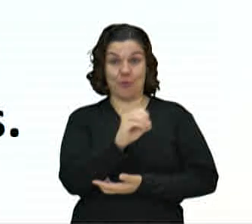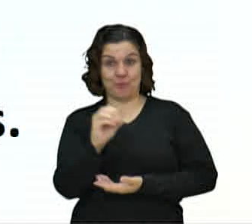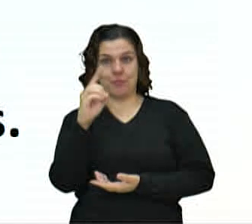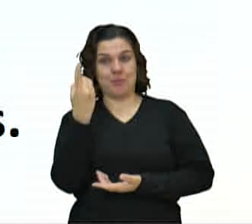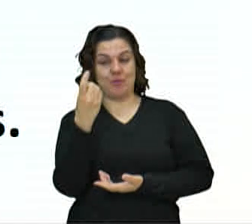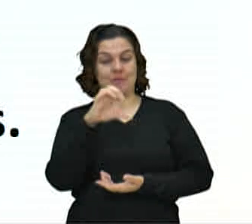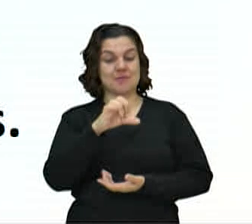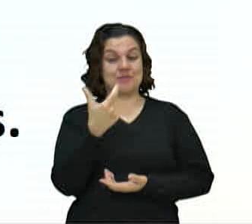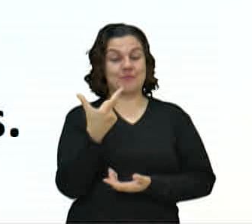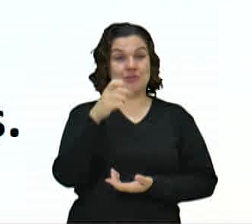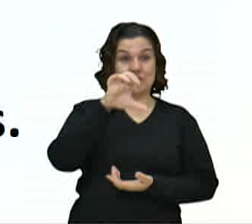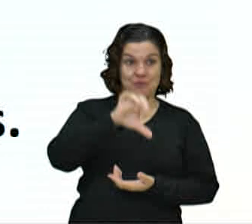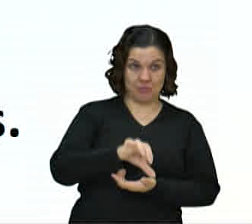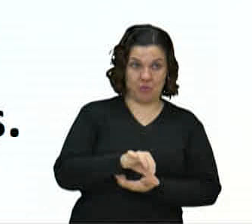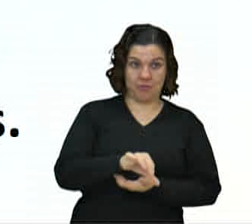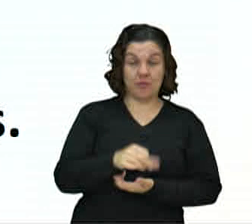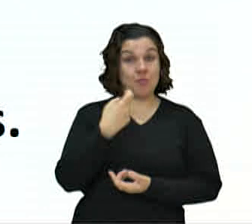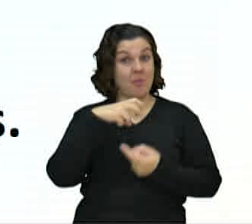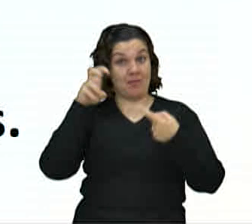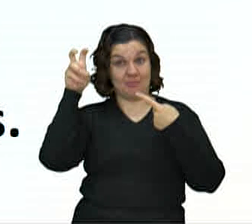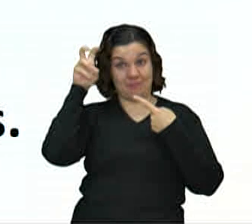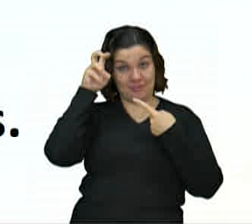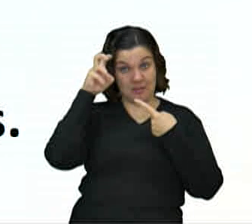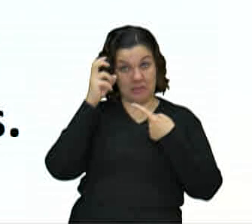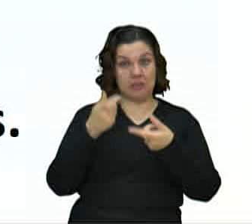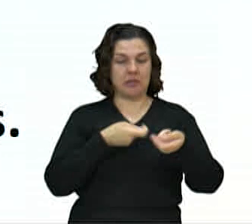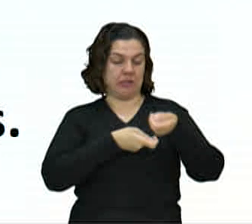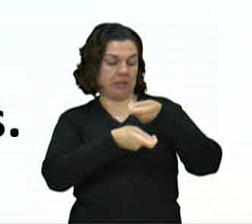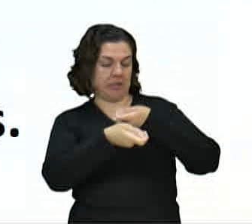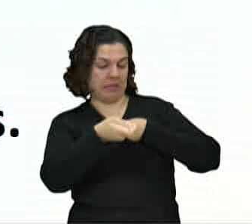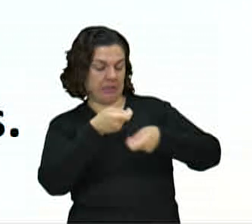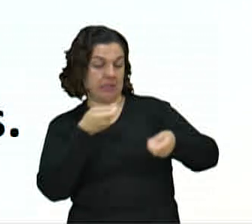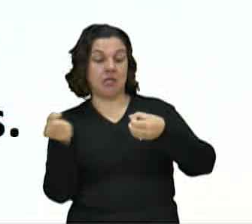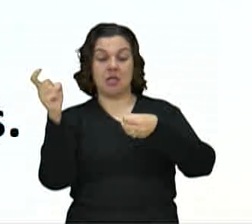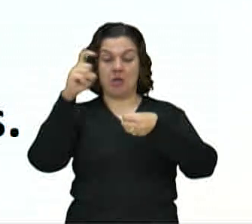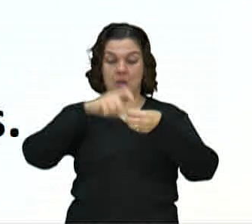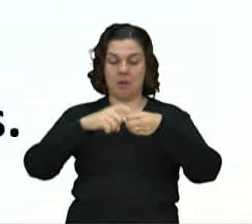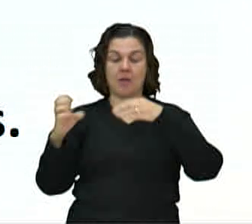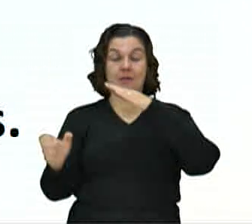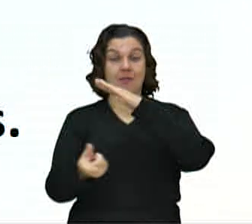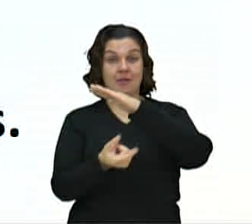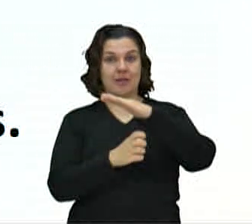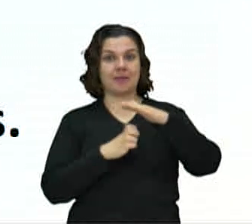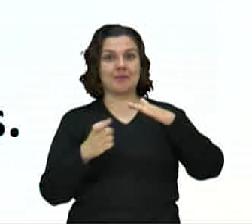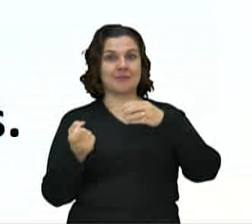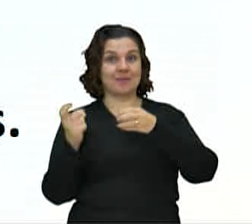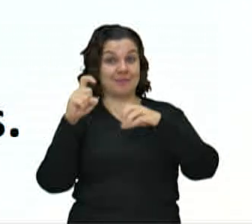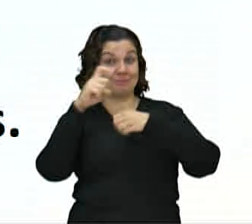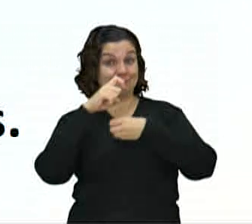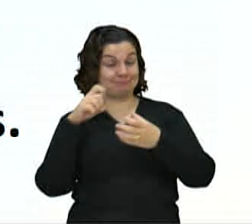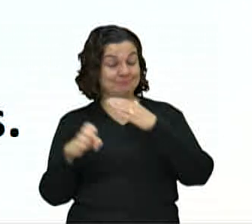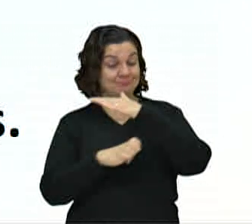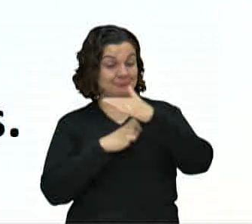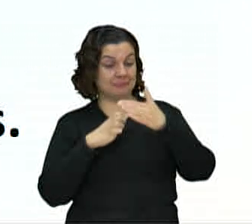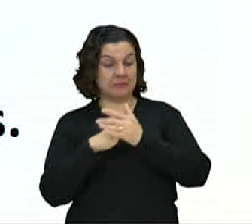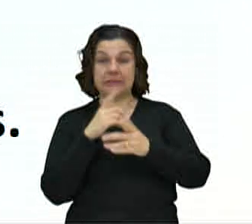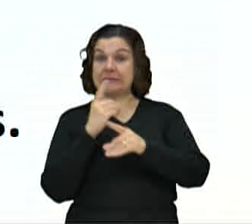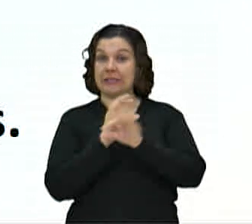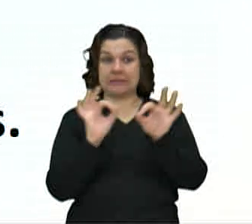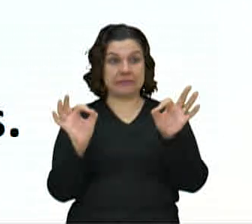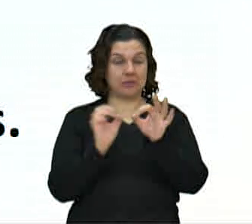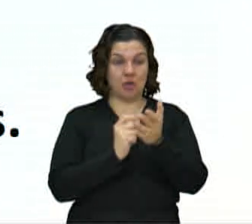de 29, uma quinta-feira, negociadores da Bolsa de Valores não encontraram